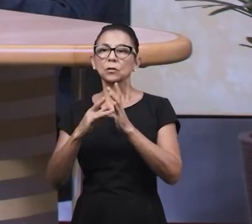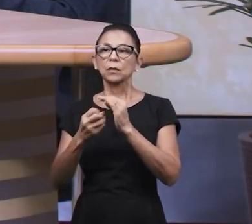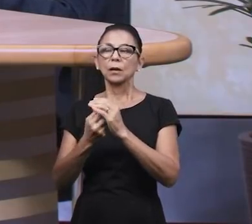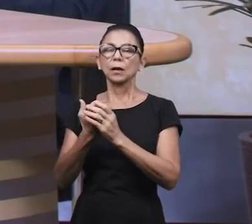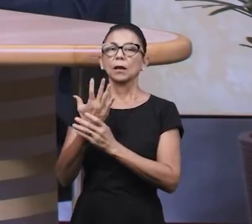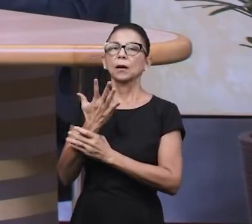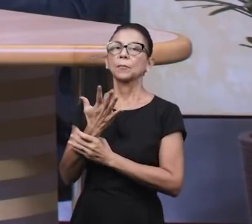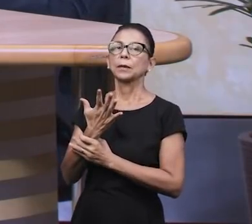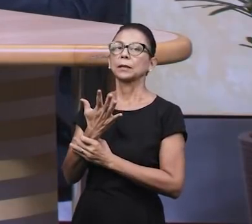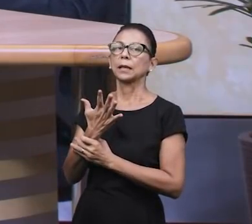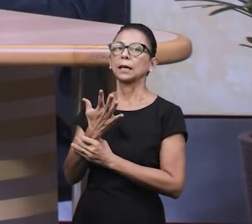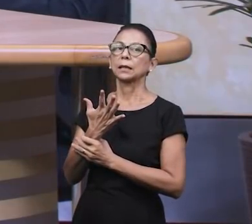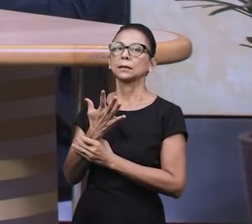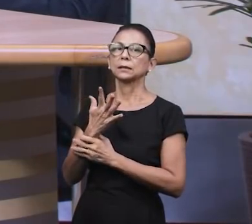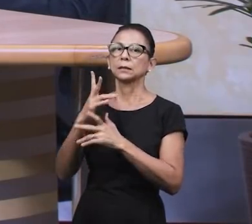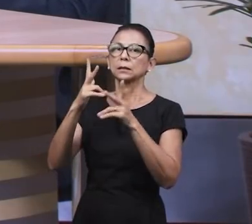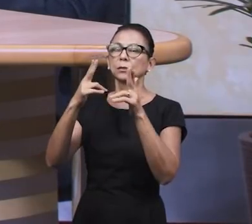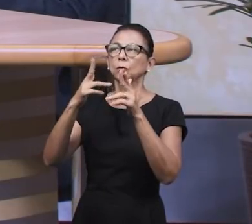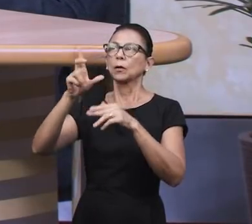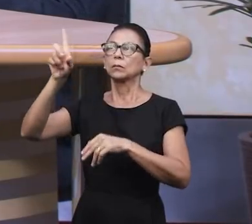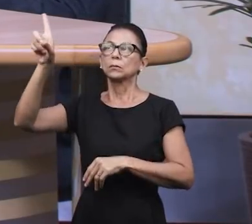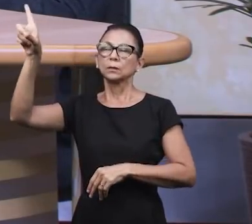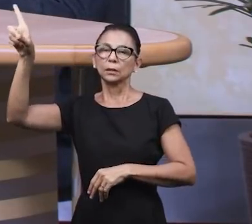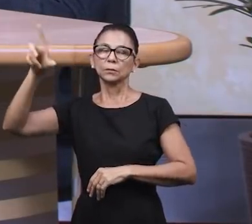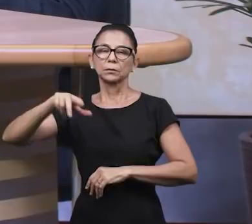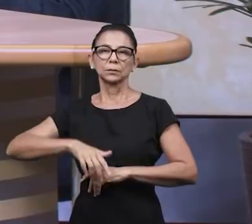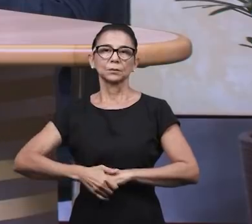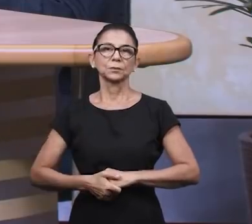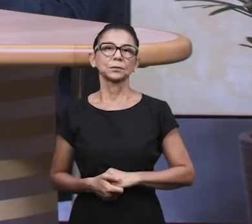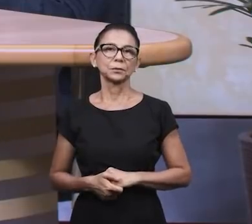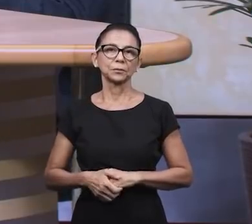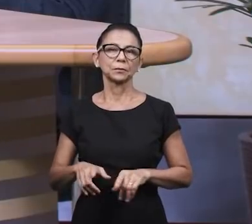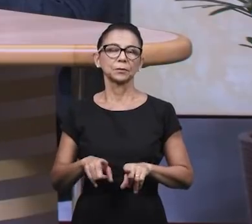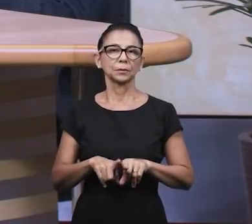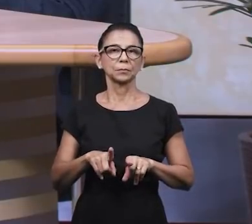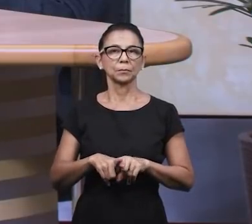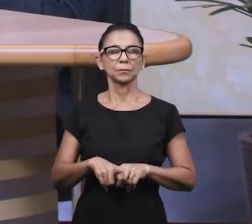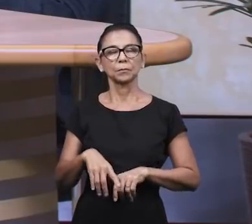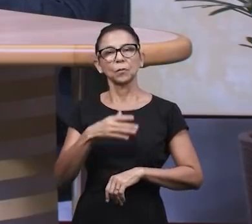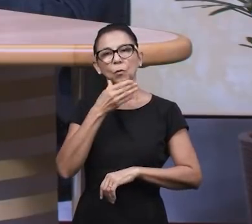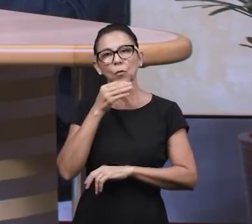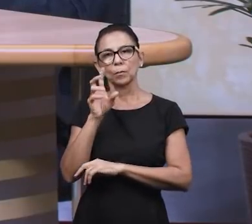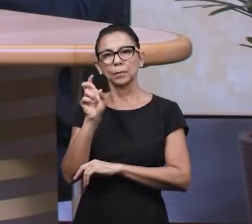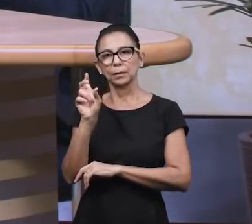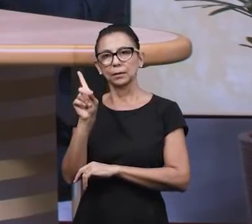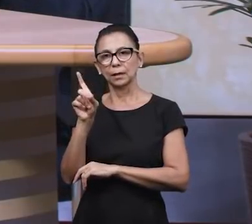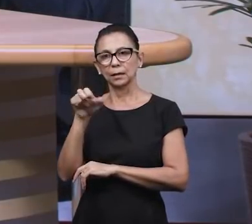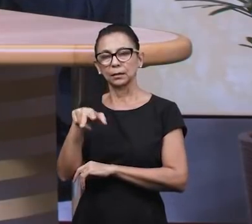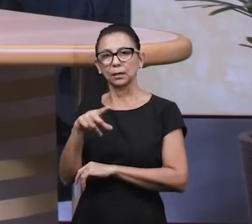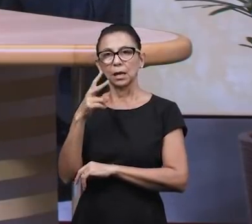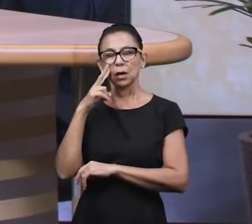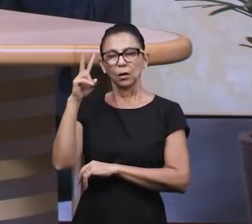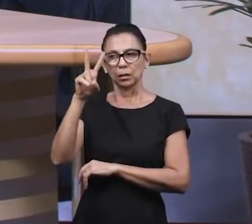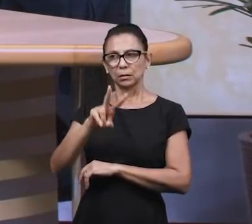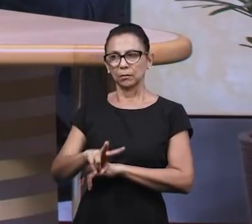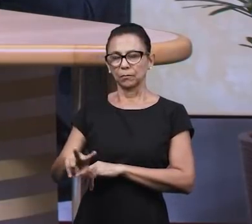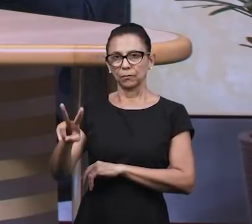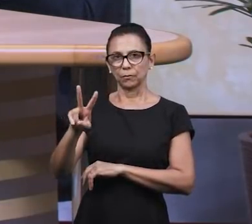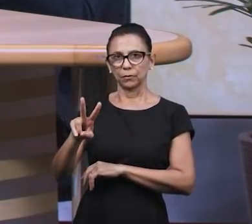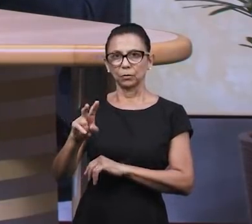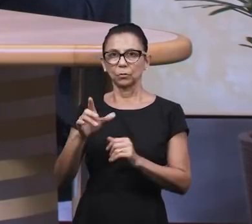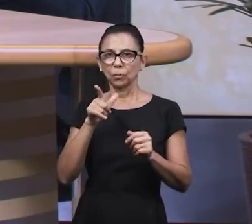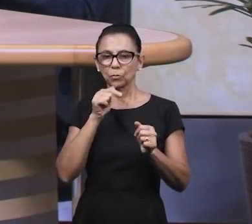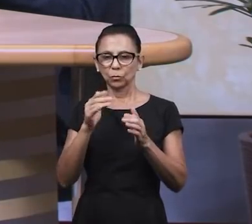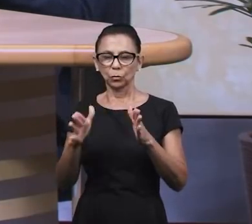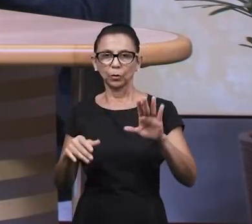Deus. Ali foi um desses momentos. Nós vamos ter um outro momento desse na visão de Daniel, quando Daniel vê o homem de veste de linho,